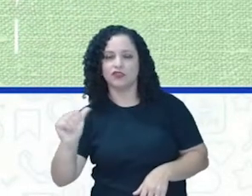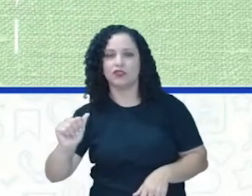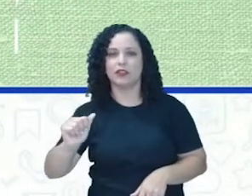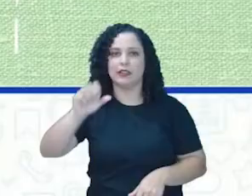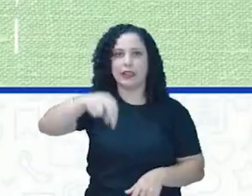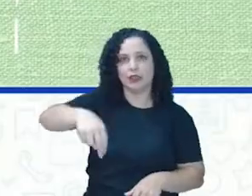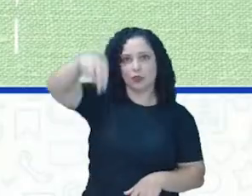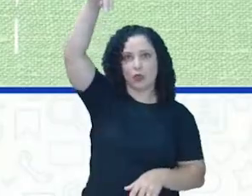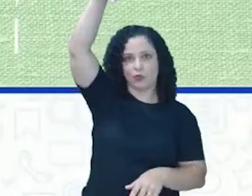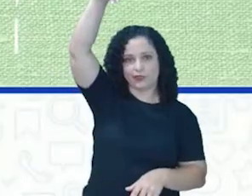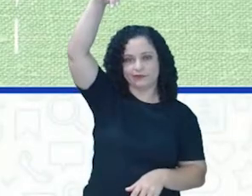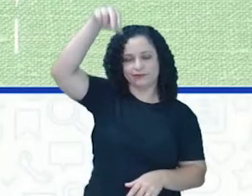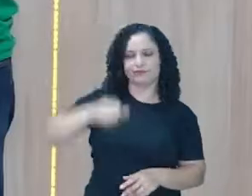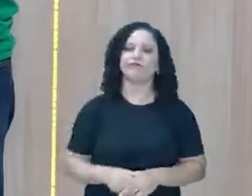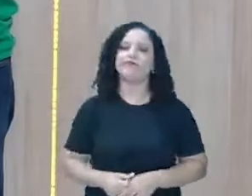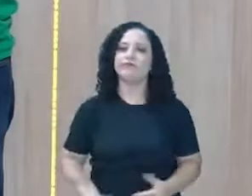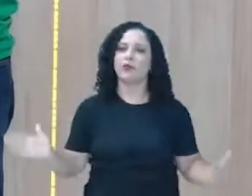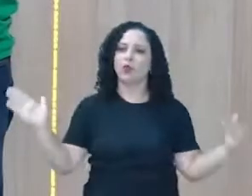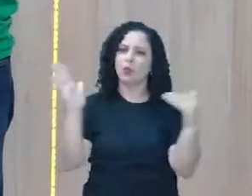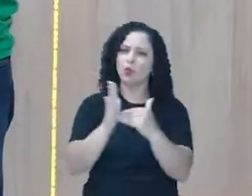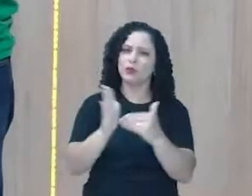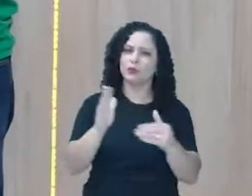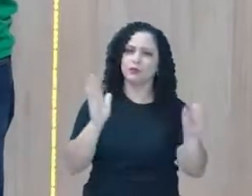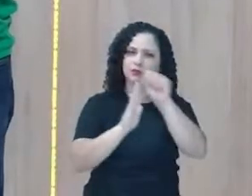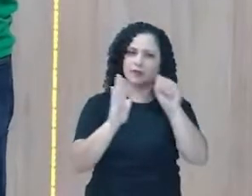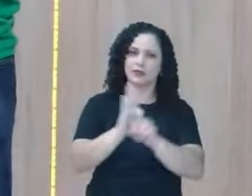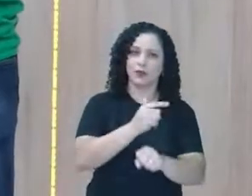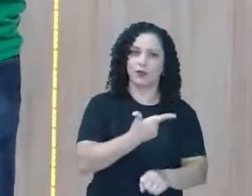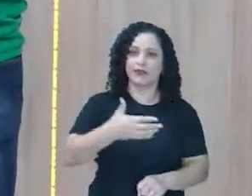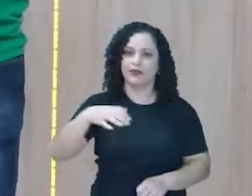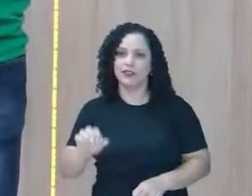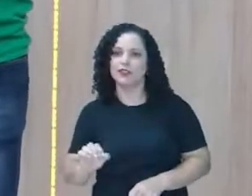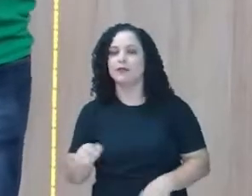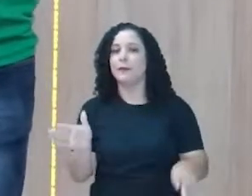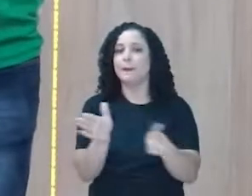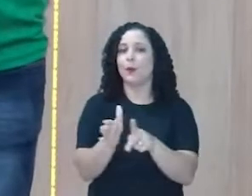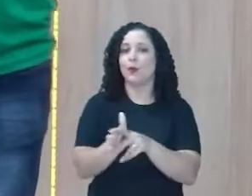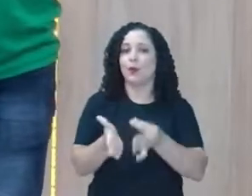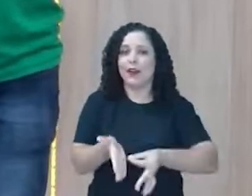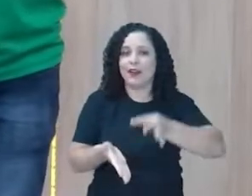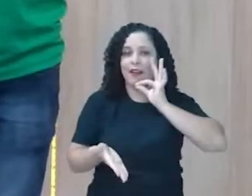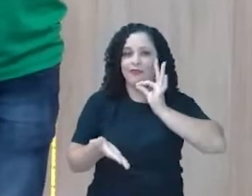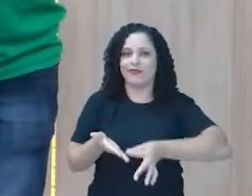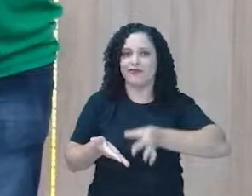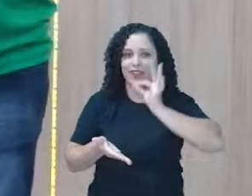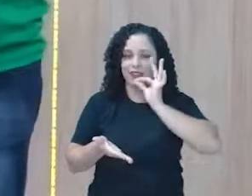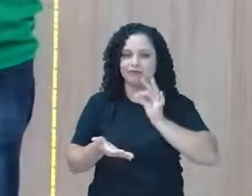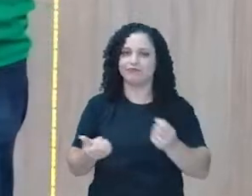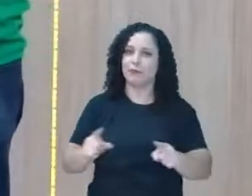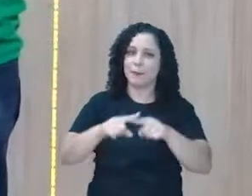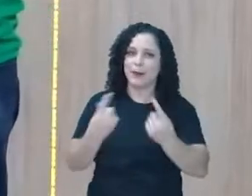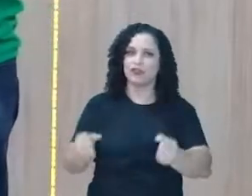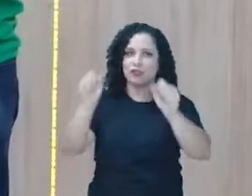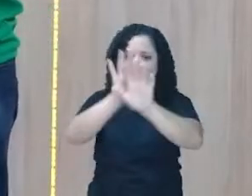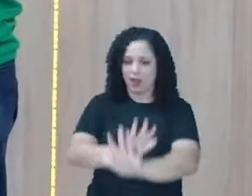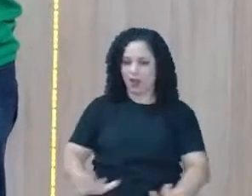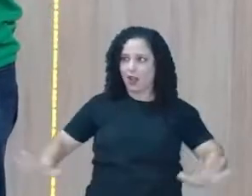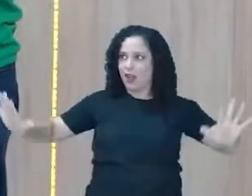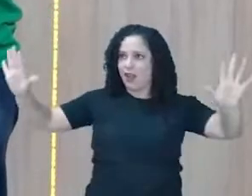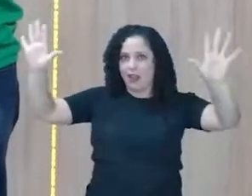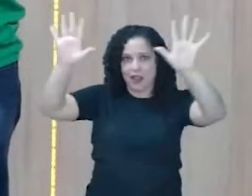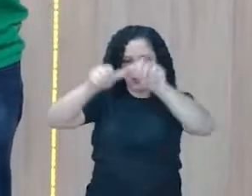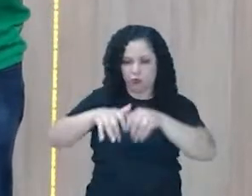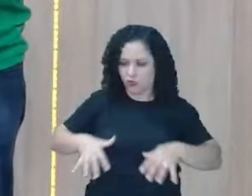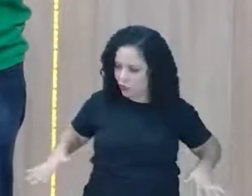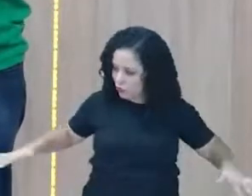vejam, o último ciclo vai ser do café, mas antes disso eu vou dizer uma coisa, que o espaço geográfico ele é transformado,